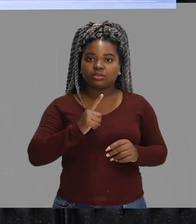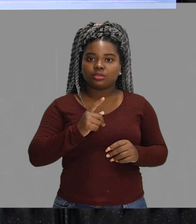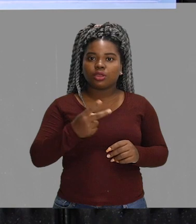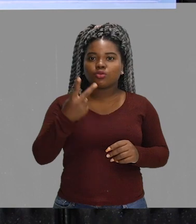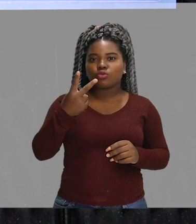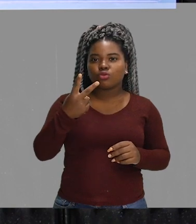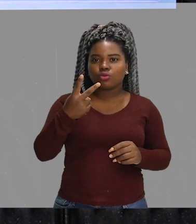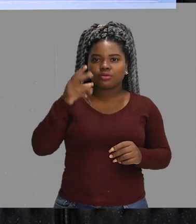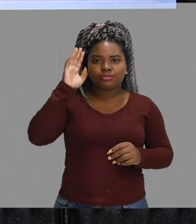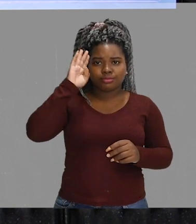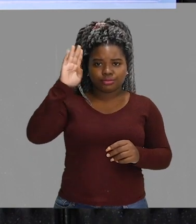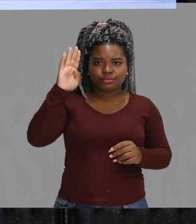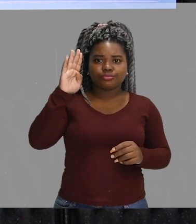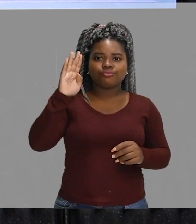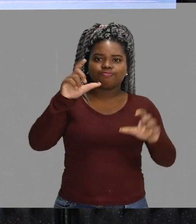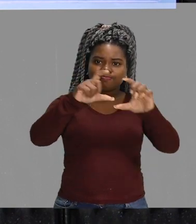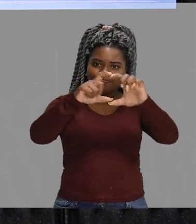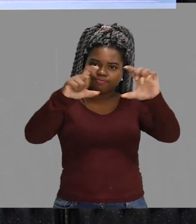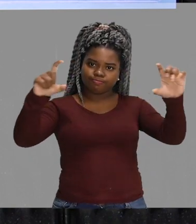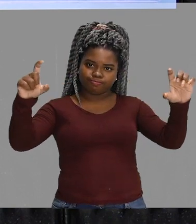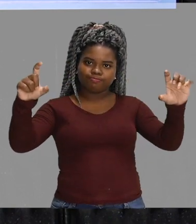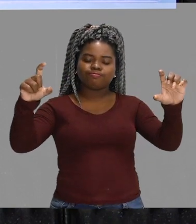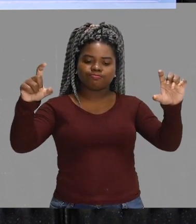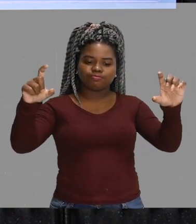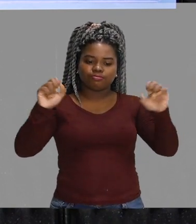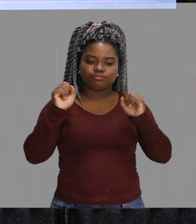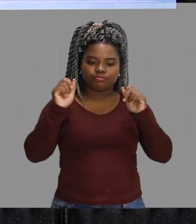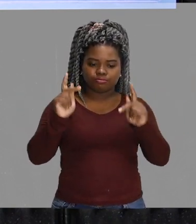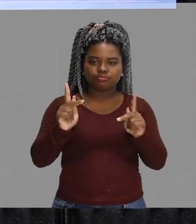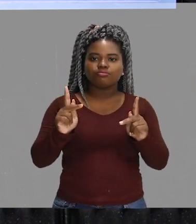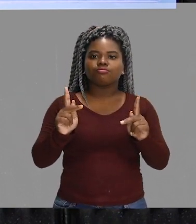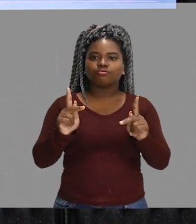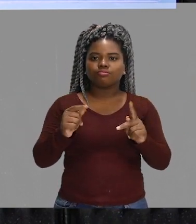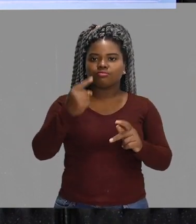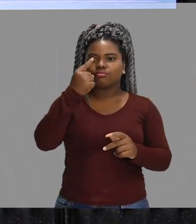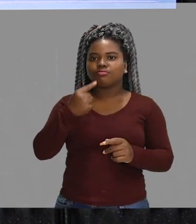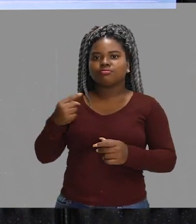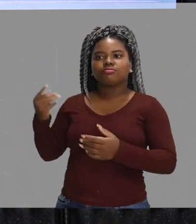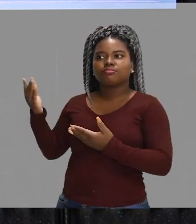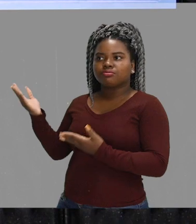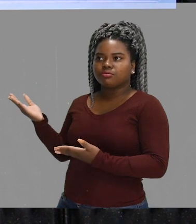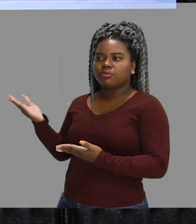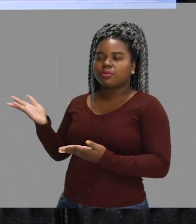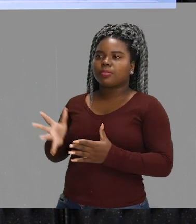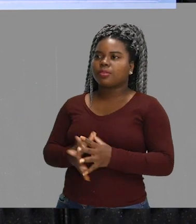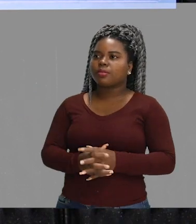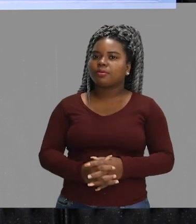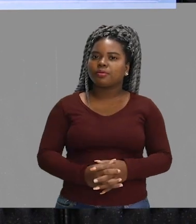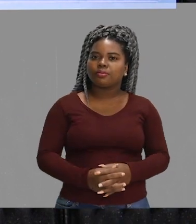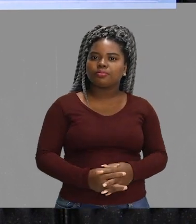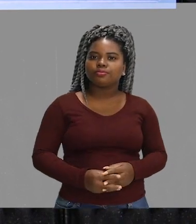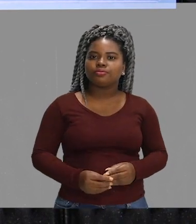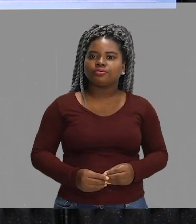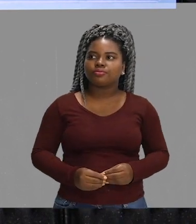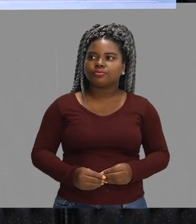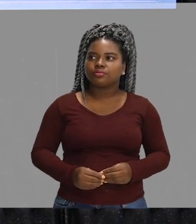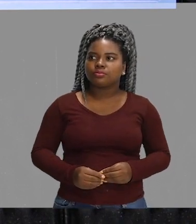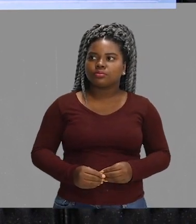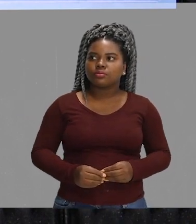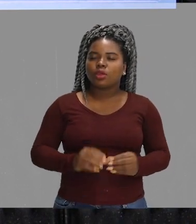camada M. O P, a letra, ela representa o subnível. São 4 subníveis.